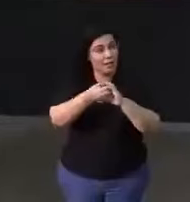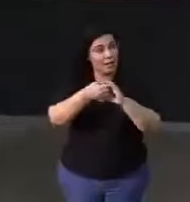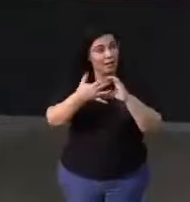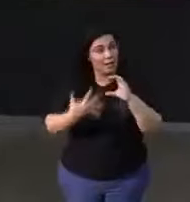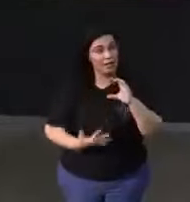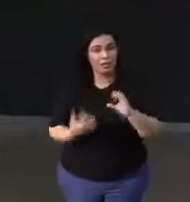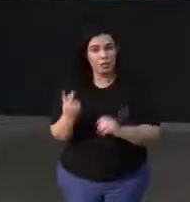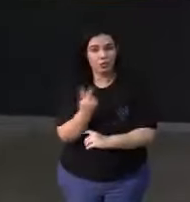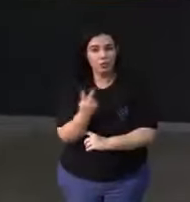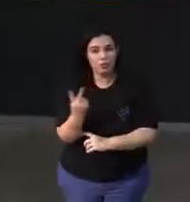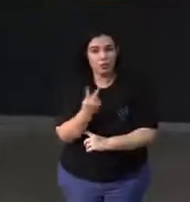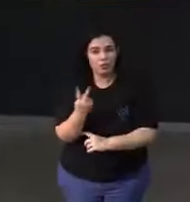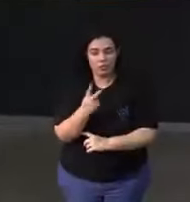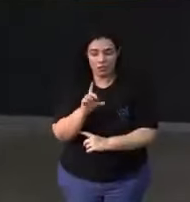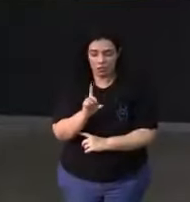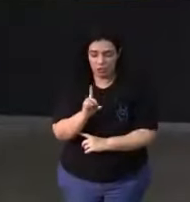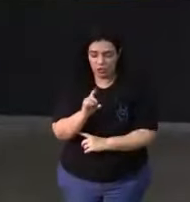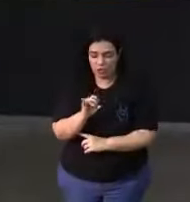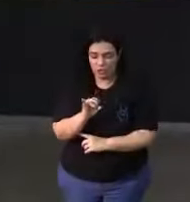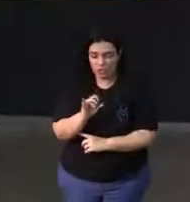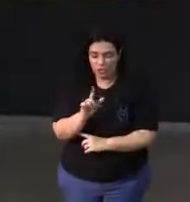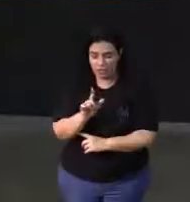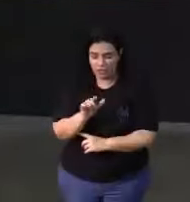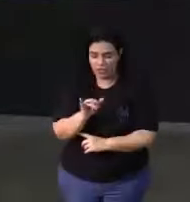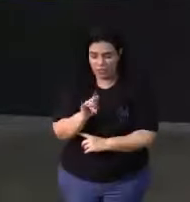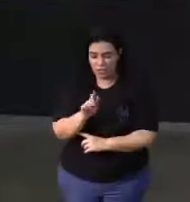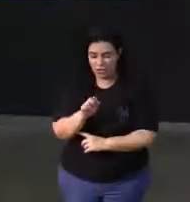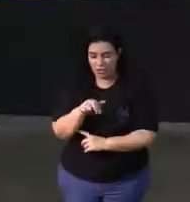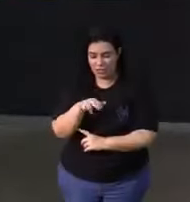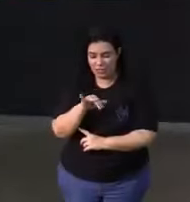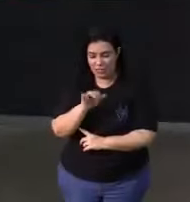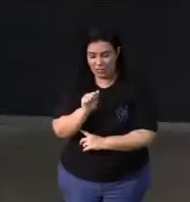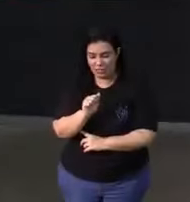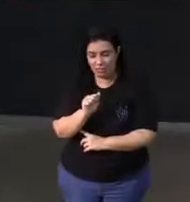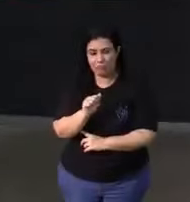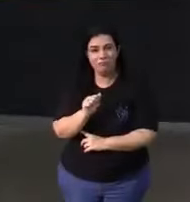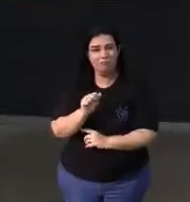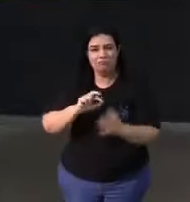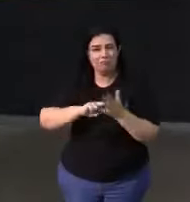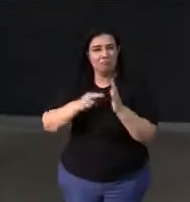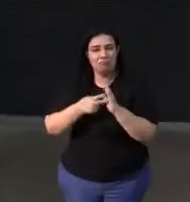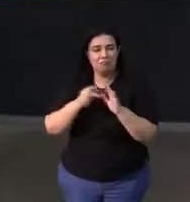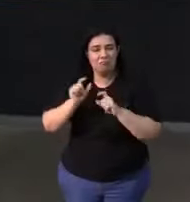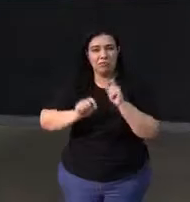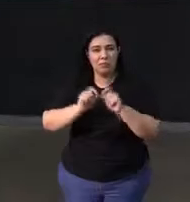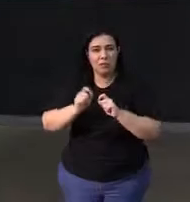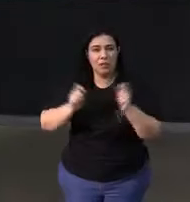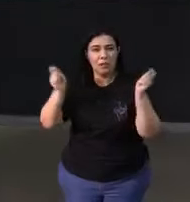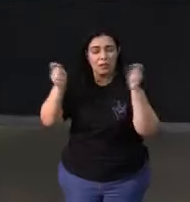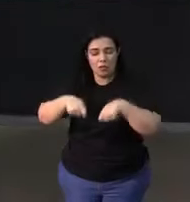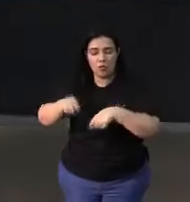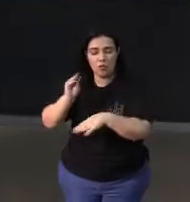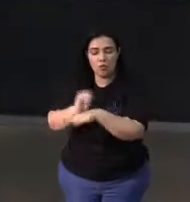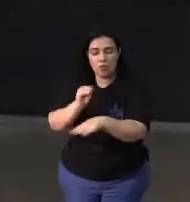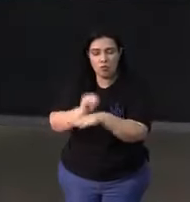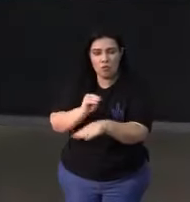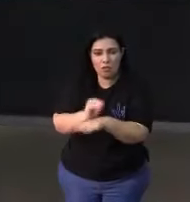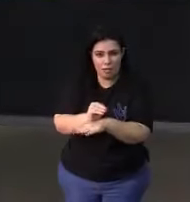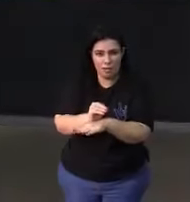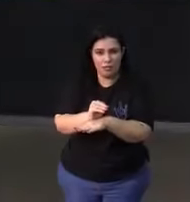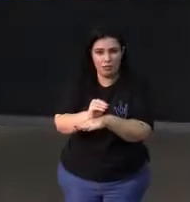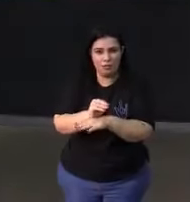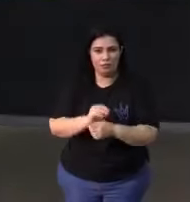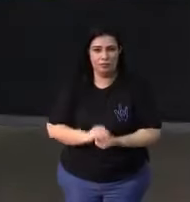dos dois, diligência, capacidade de fazer o que se é proposto com zelo,